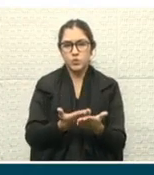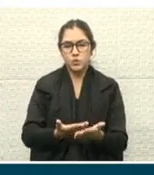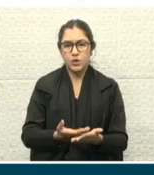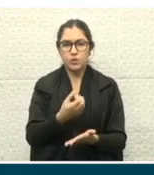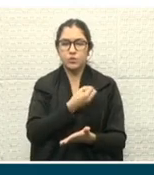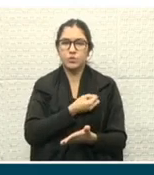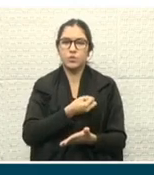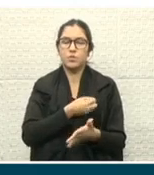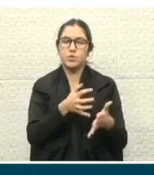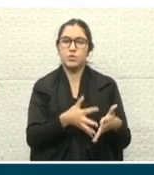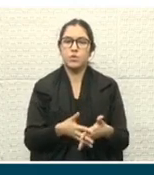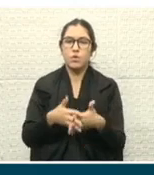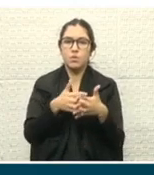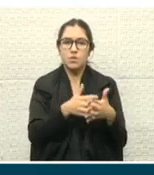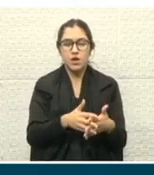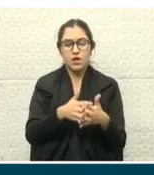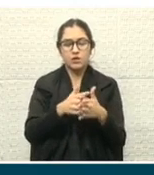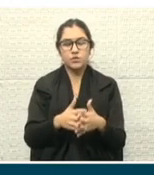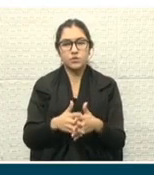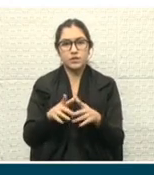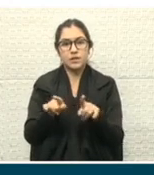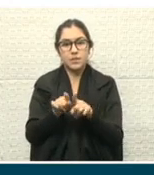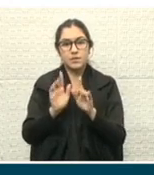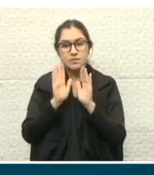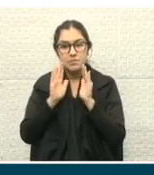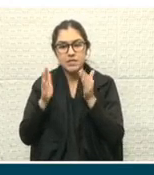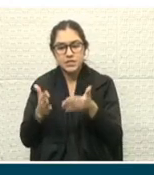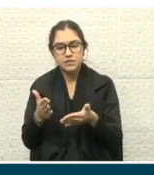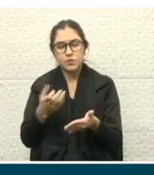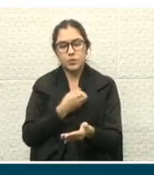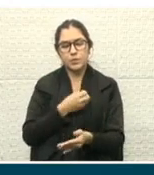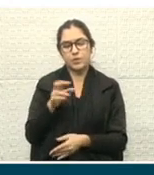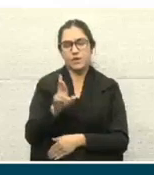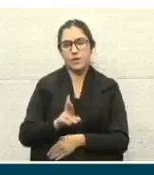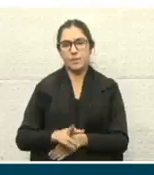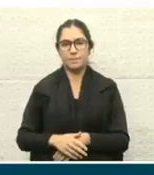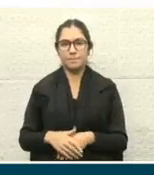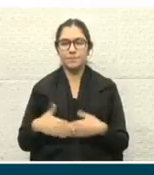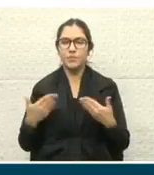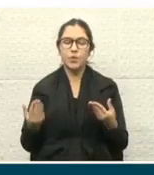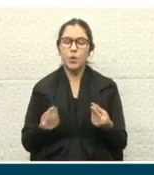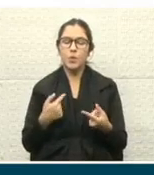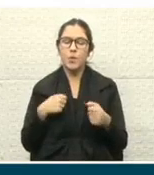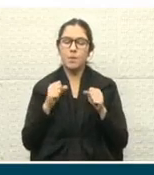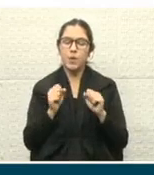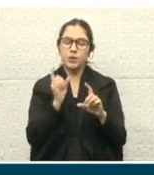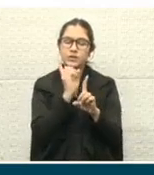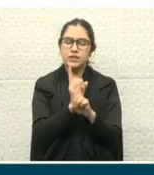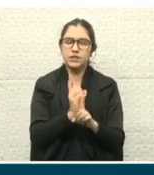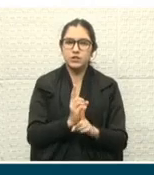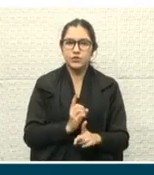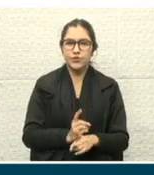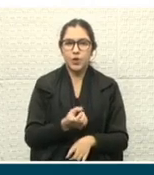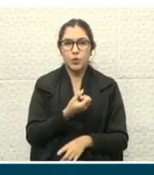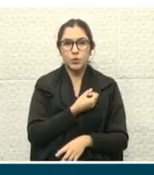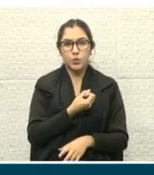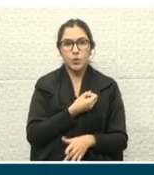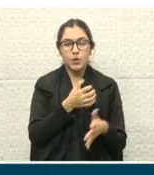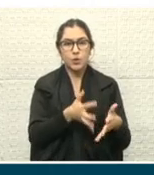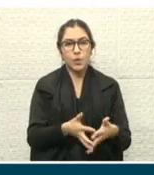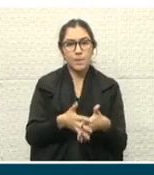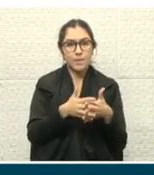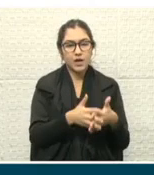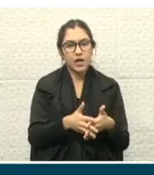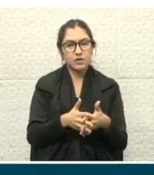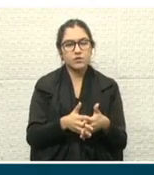os números complexos e, mais especificamente, os números reais. Então, como que eu posso identificar um número